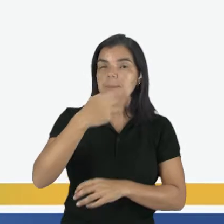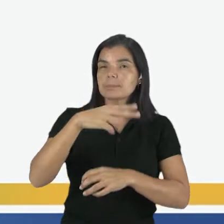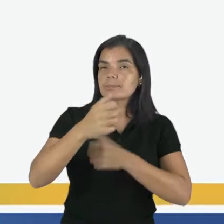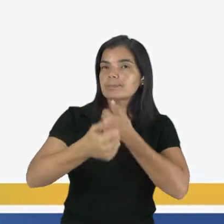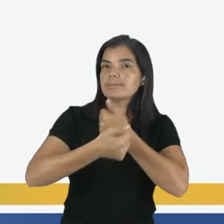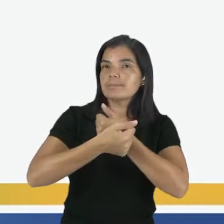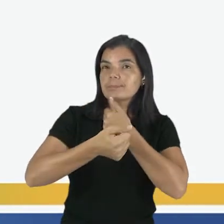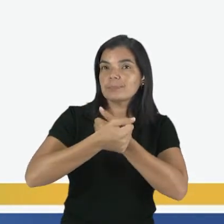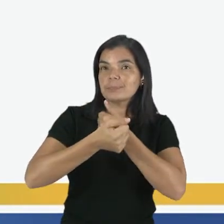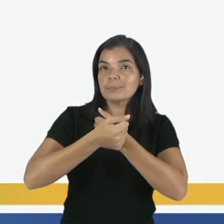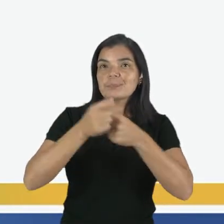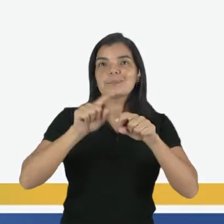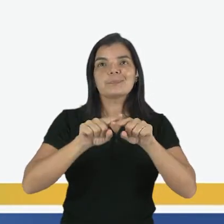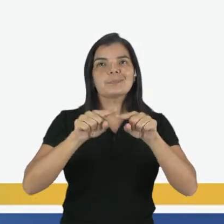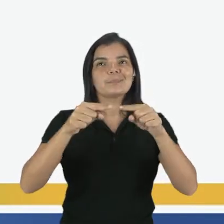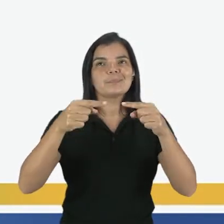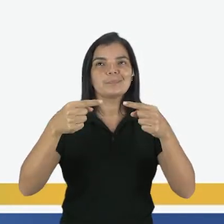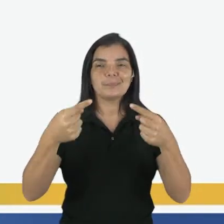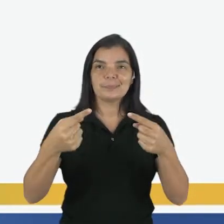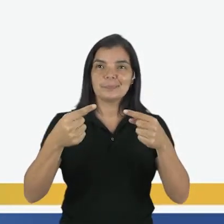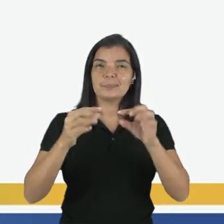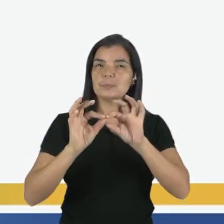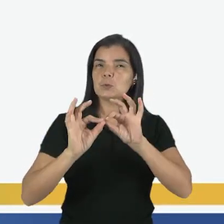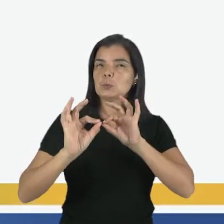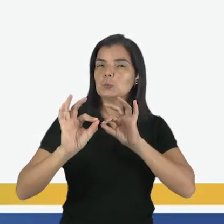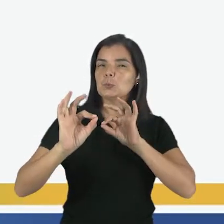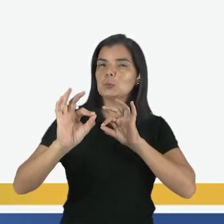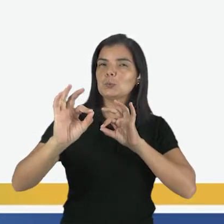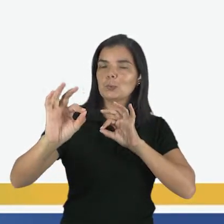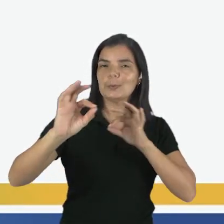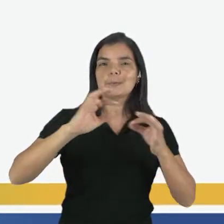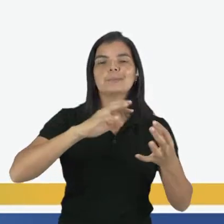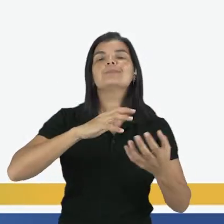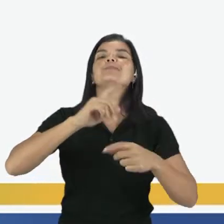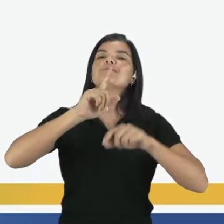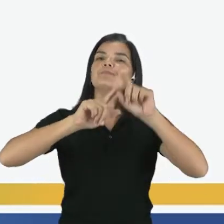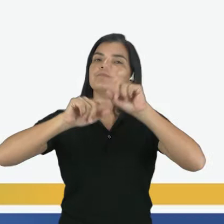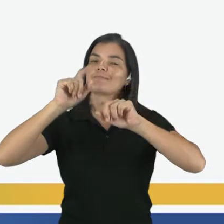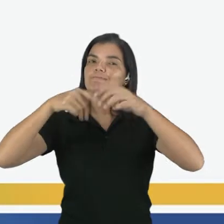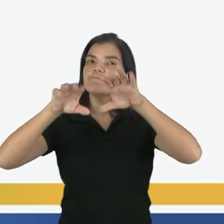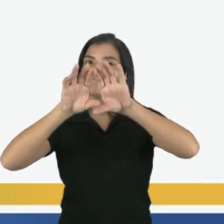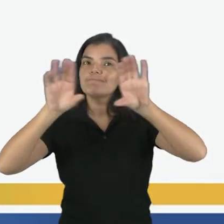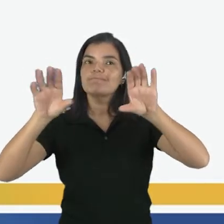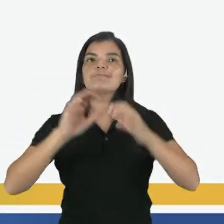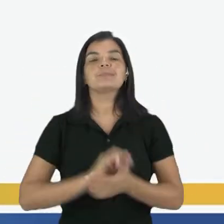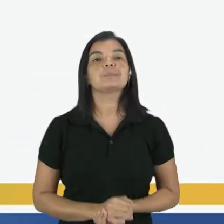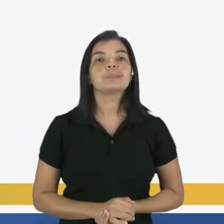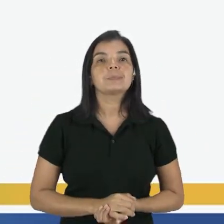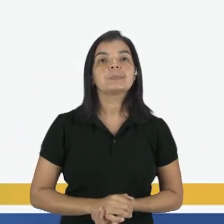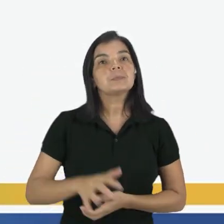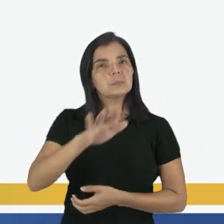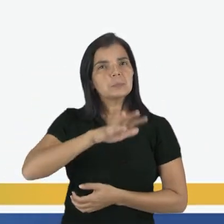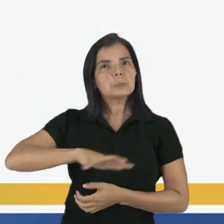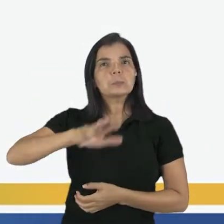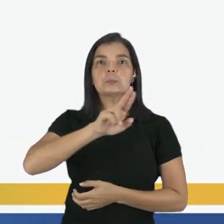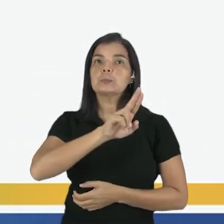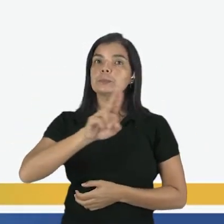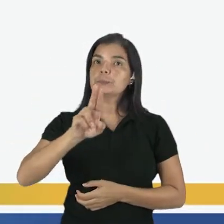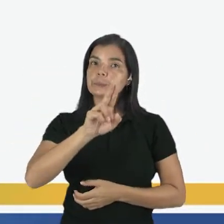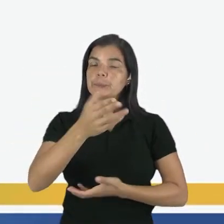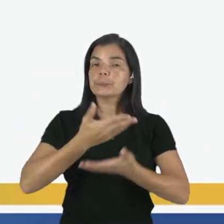que elas parecem estar próximas, porém estão muito distantes no espaço celeste.